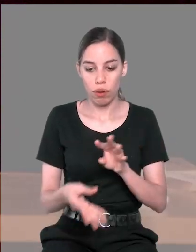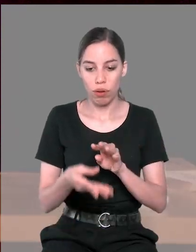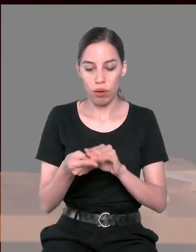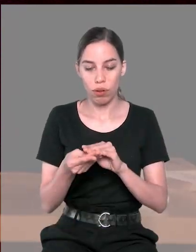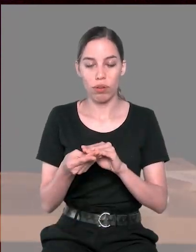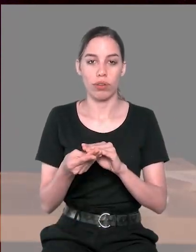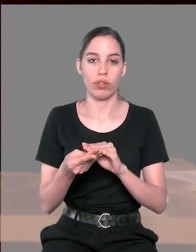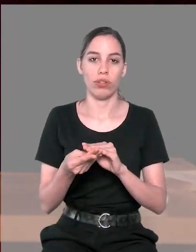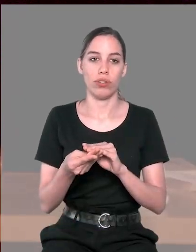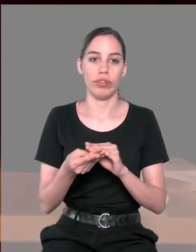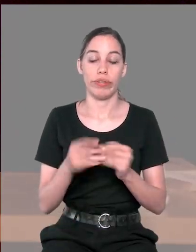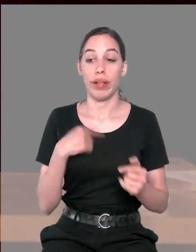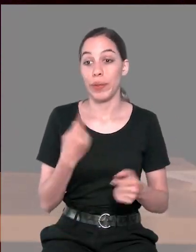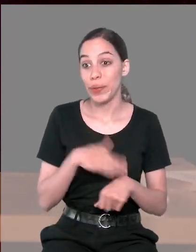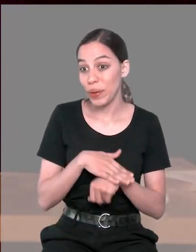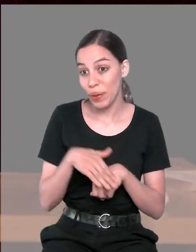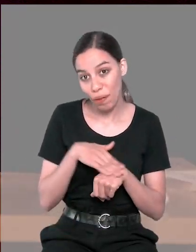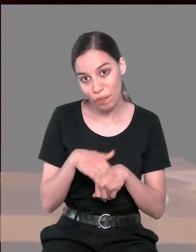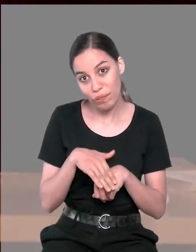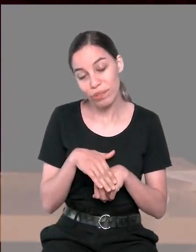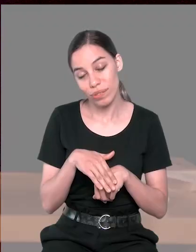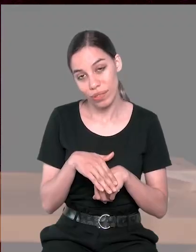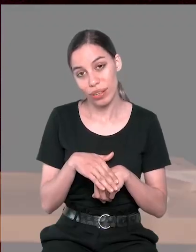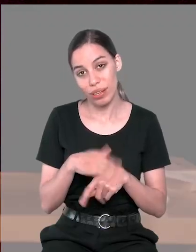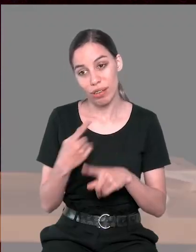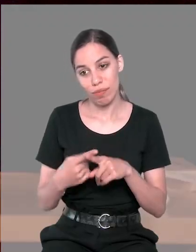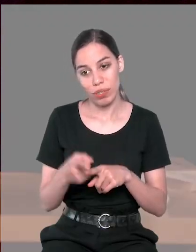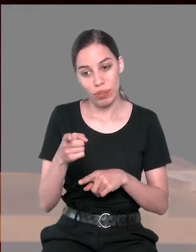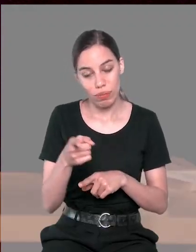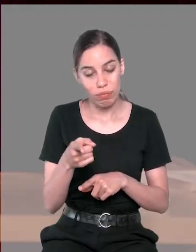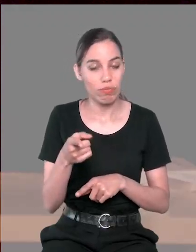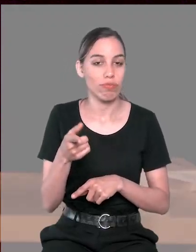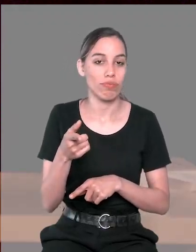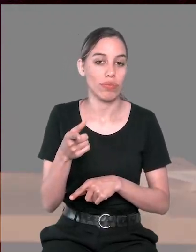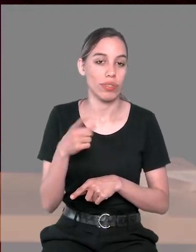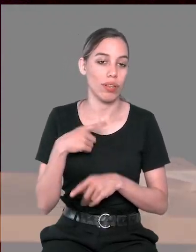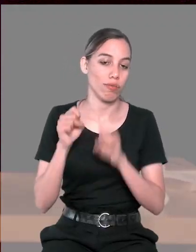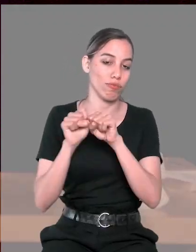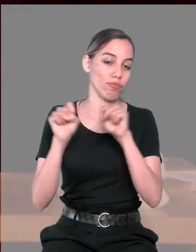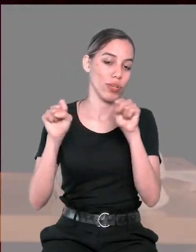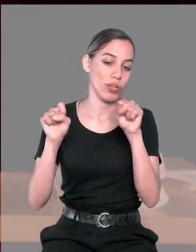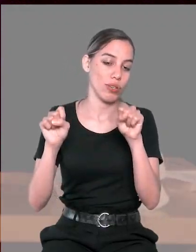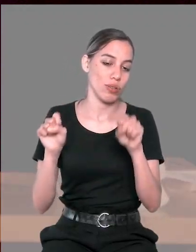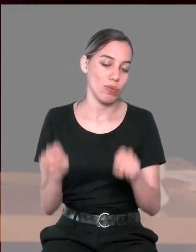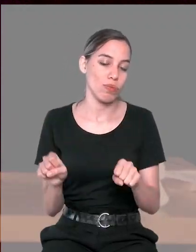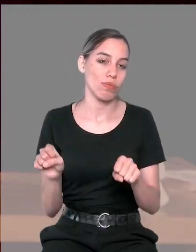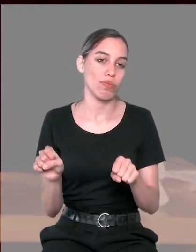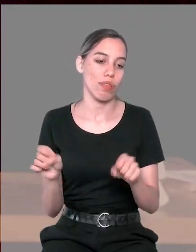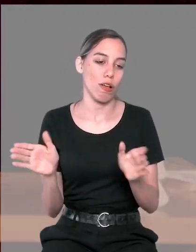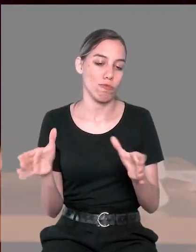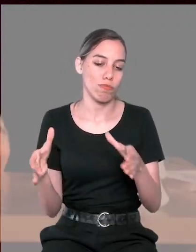aula, né? da nossa conversa aqui, que é você tem um sistema ali, que é um sistema